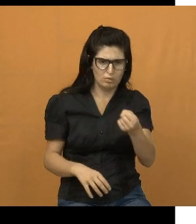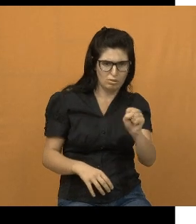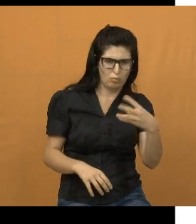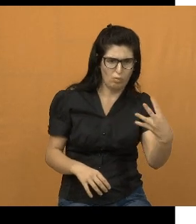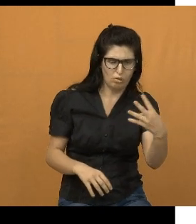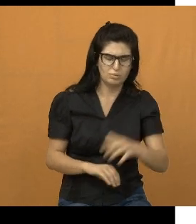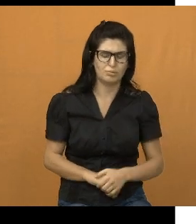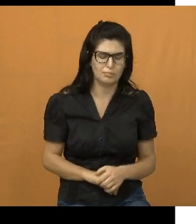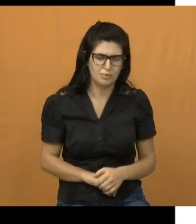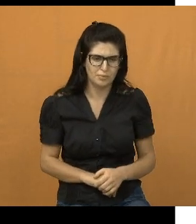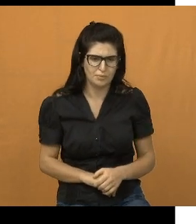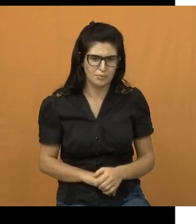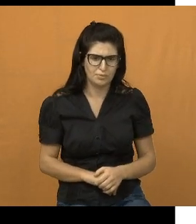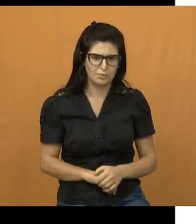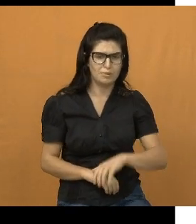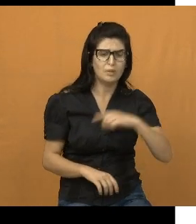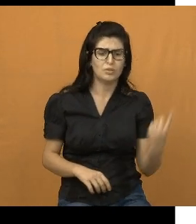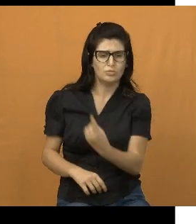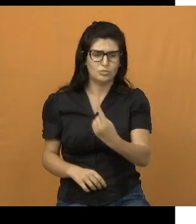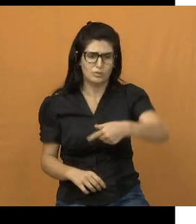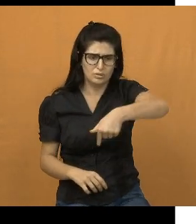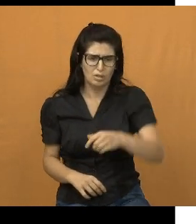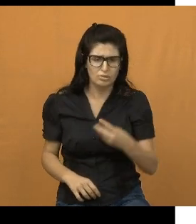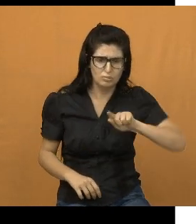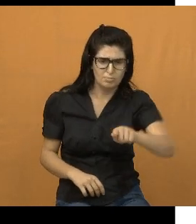3.084 e